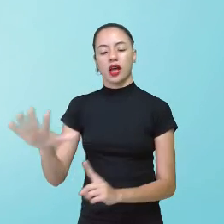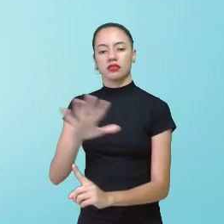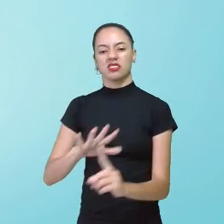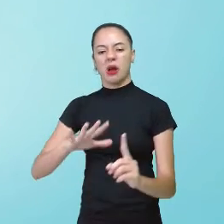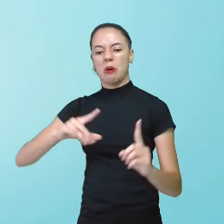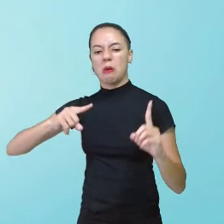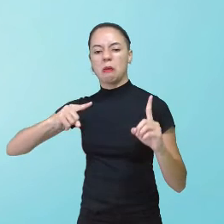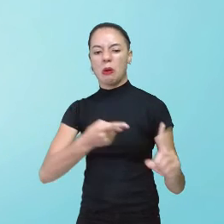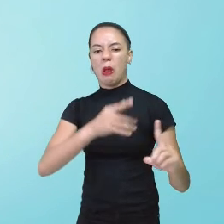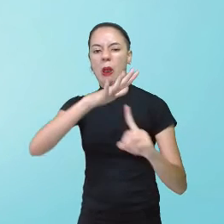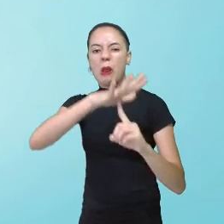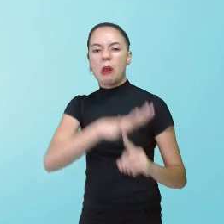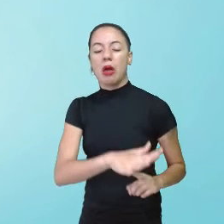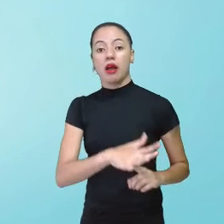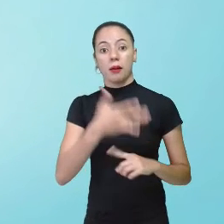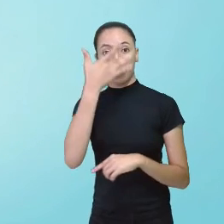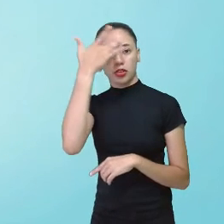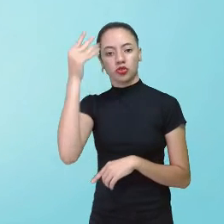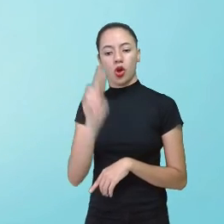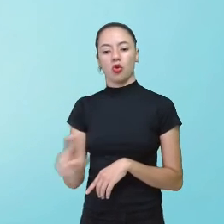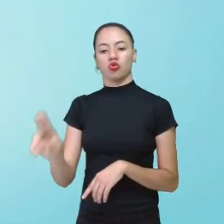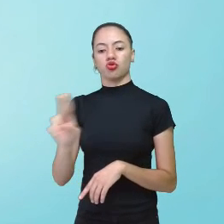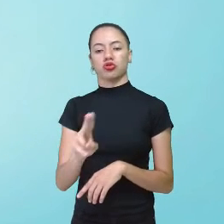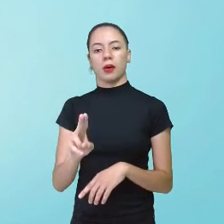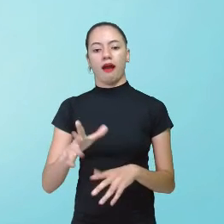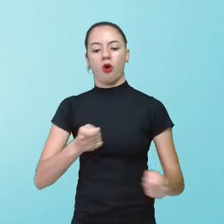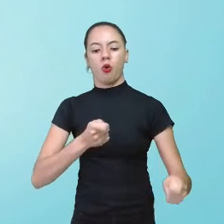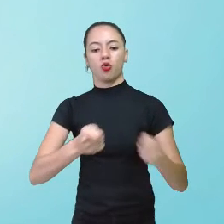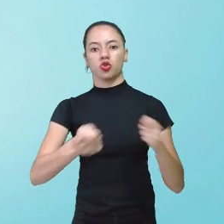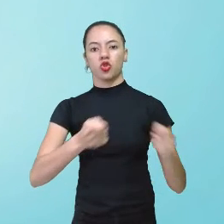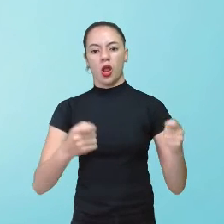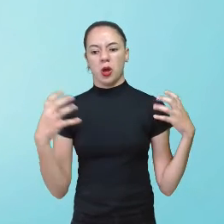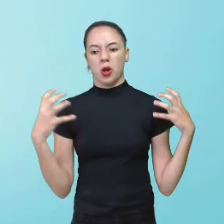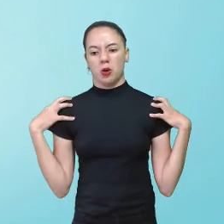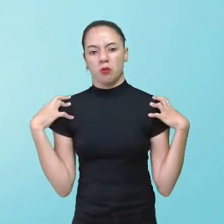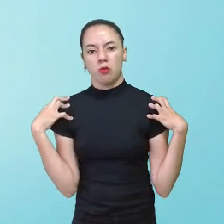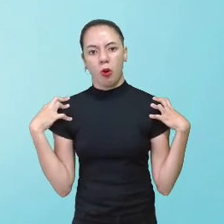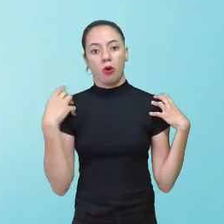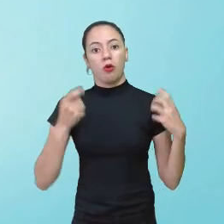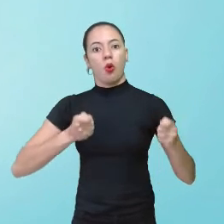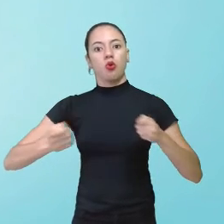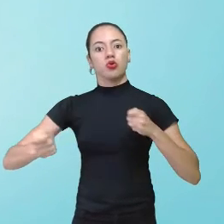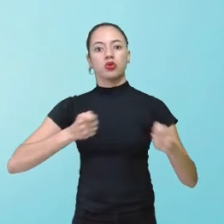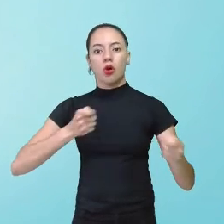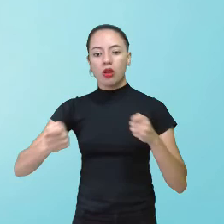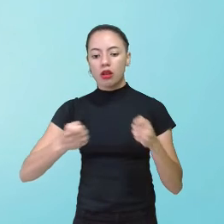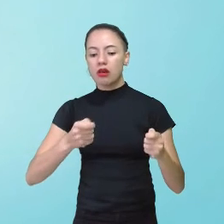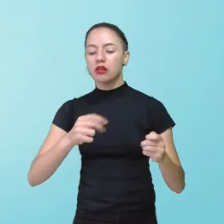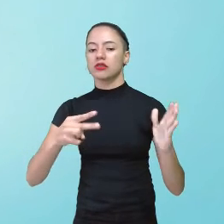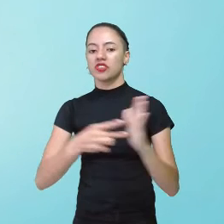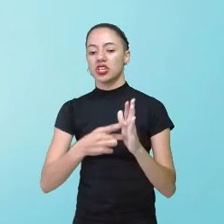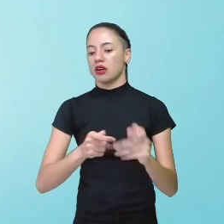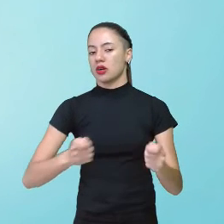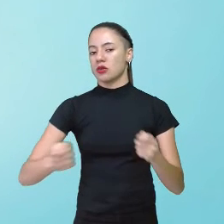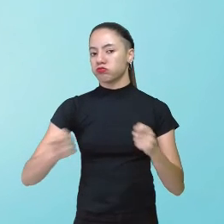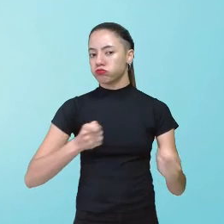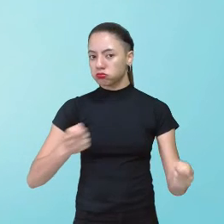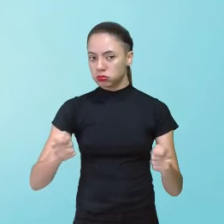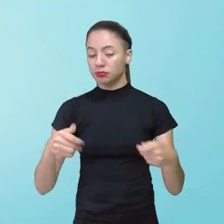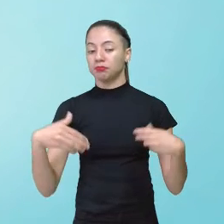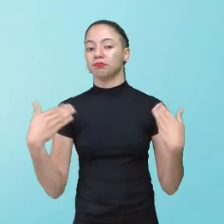abuso, assim, as pessoas usam para controle da pessoa, né? Segurar o ombro da pessoa é uma situação de controle.